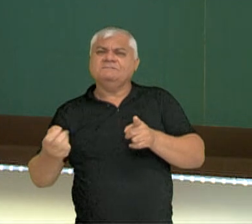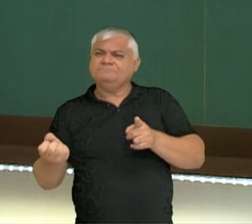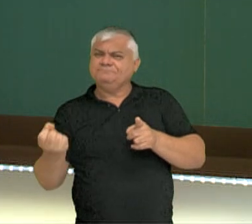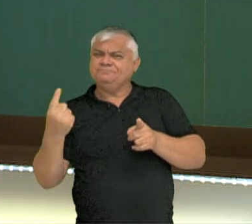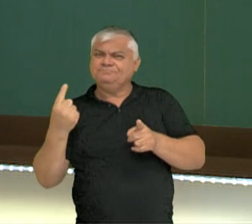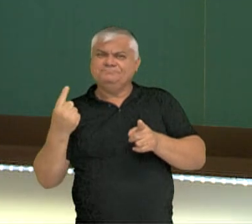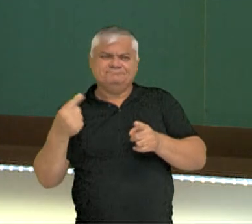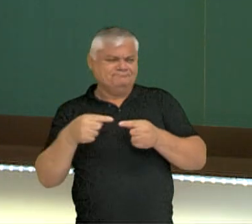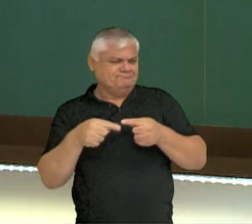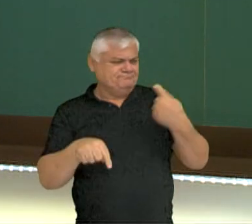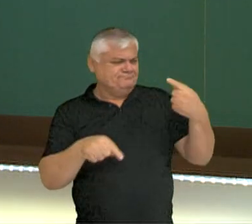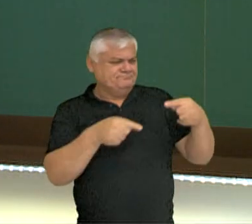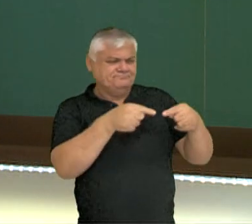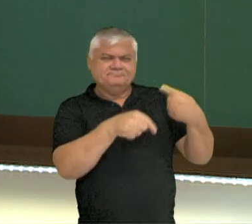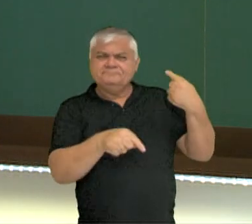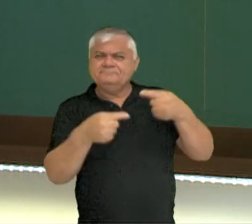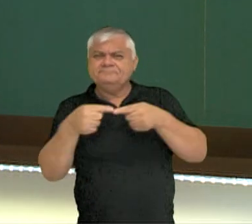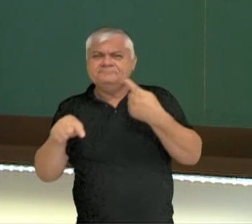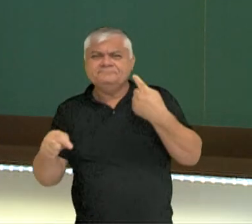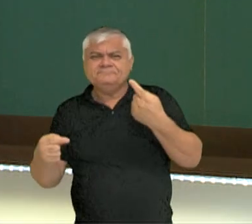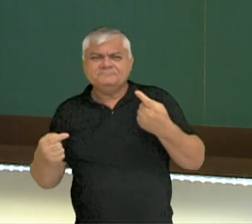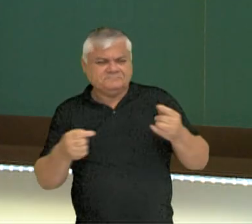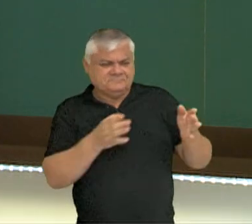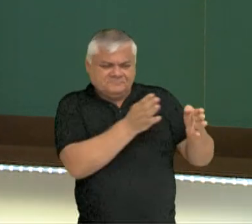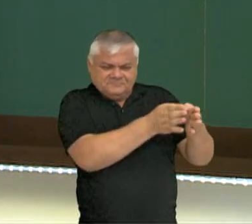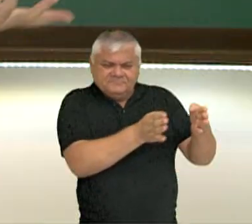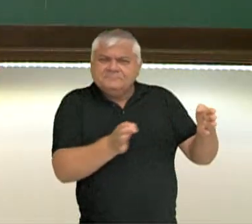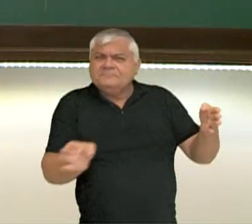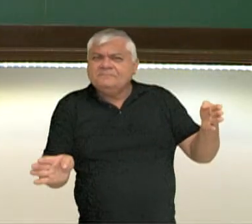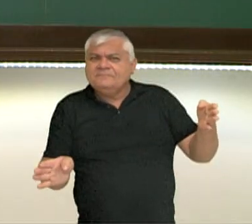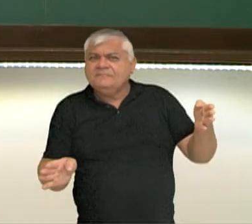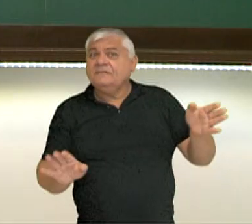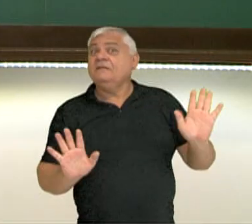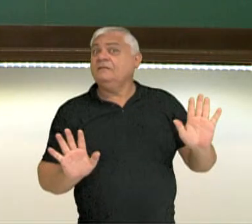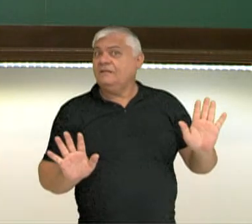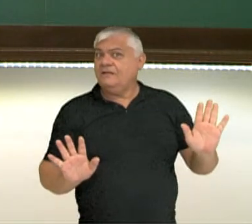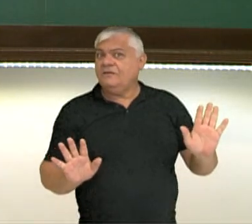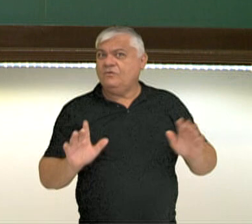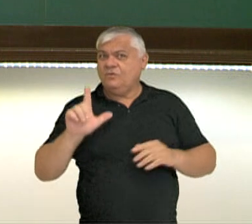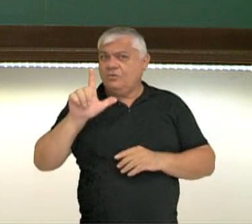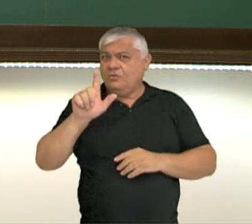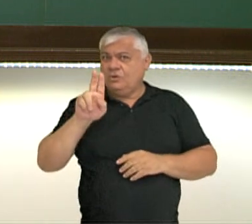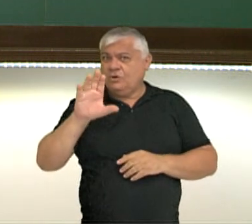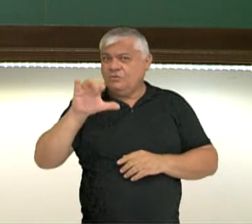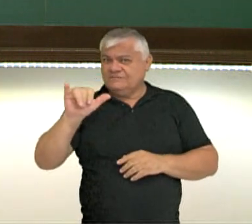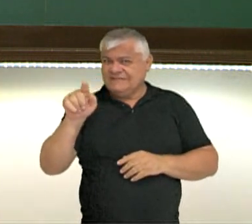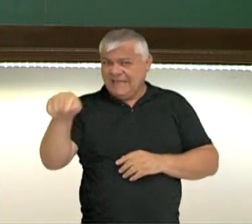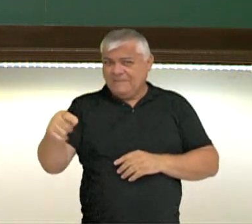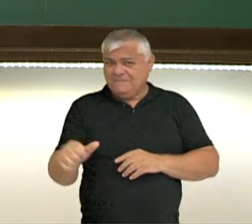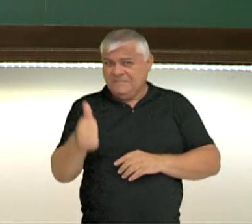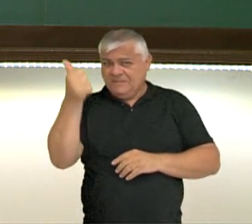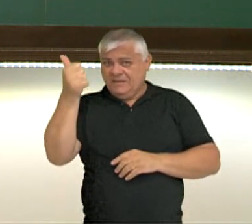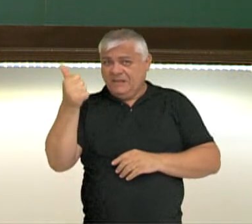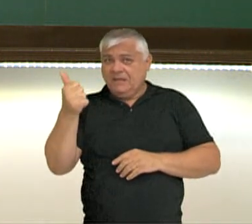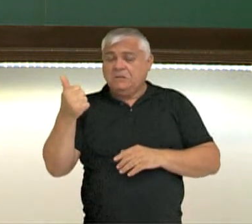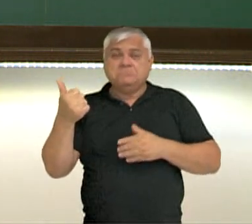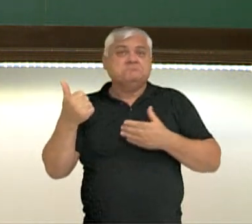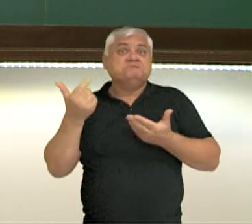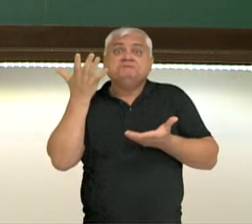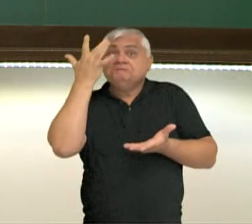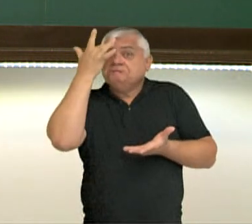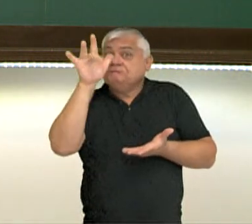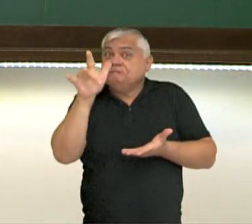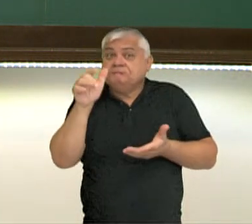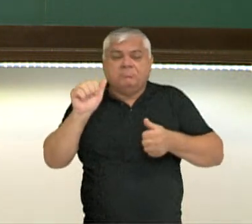datações completamente diferentes, ok? Se então não foi a Lucy, se não foi a